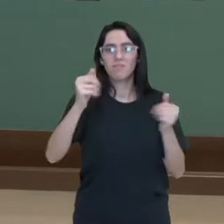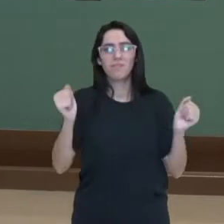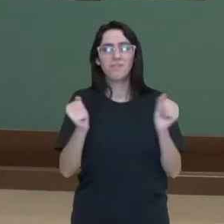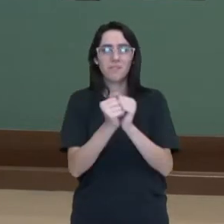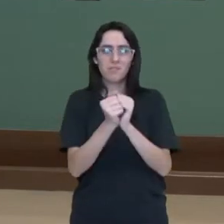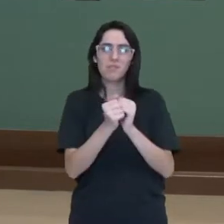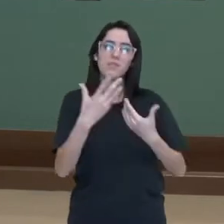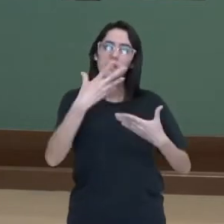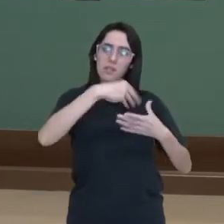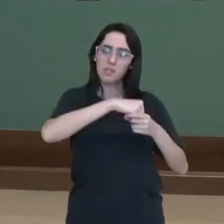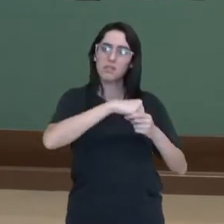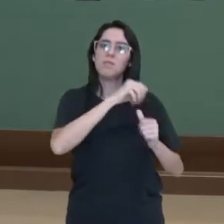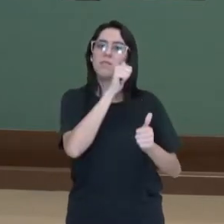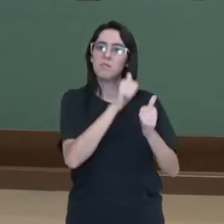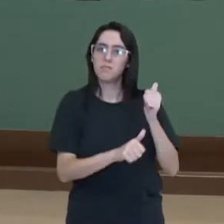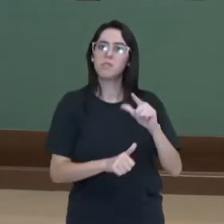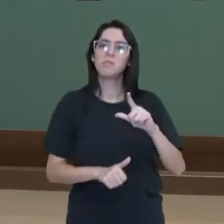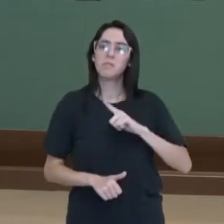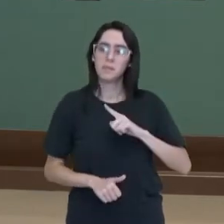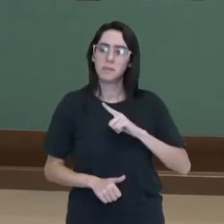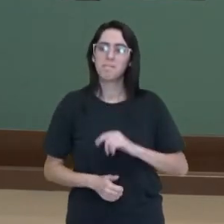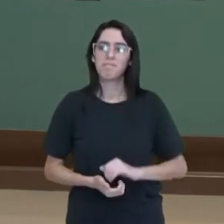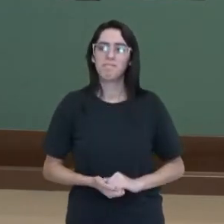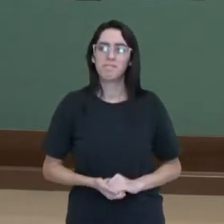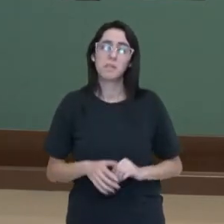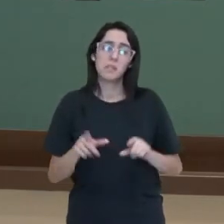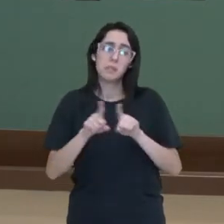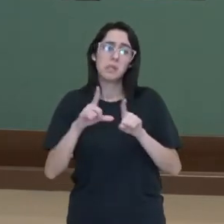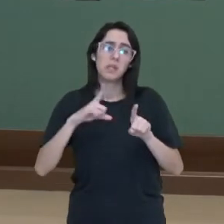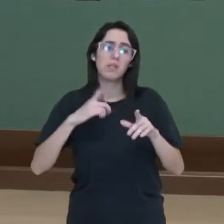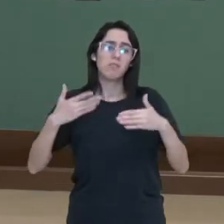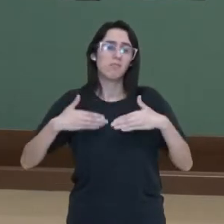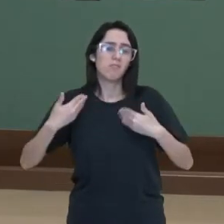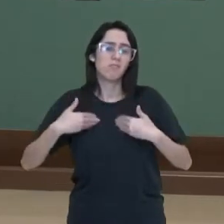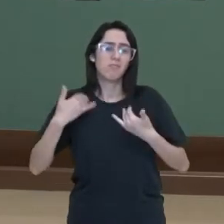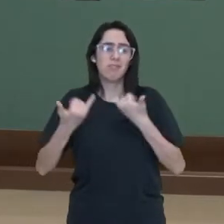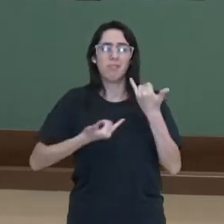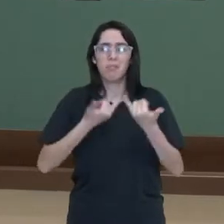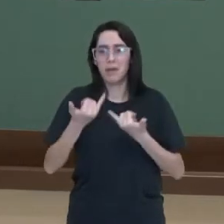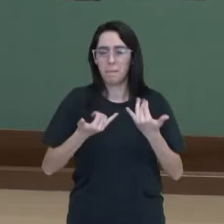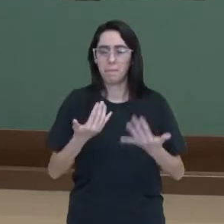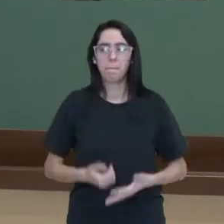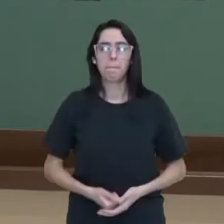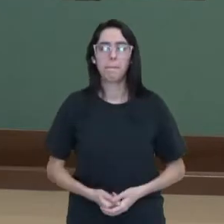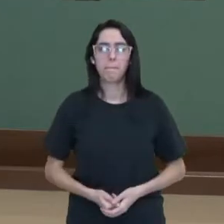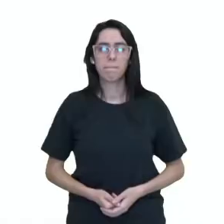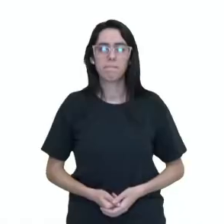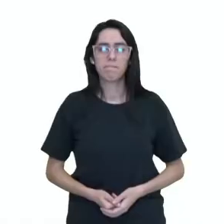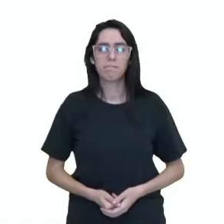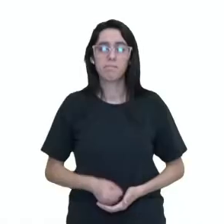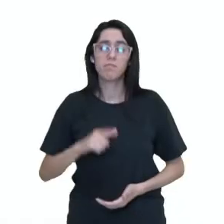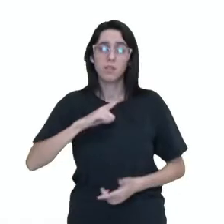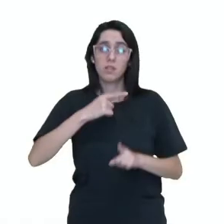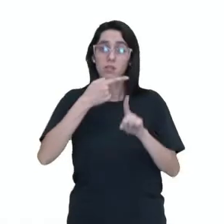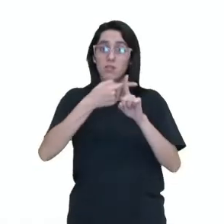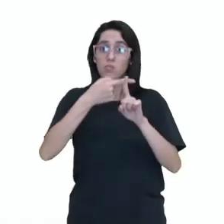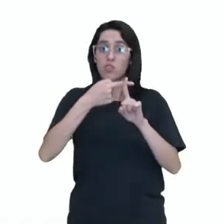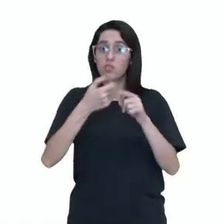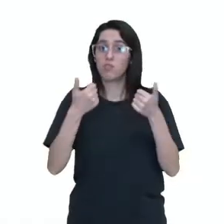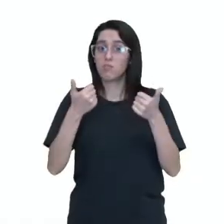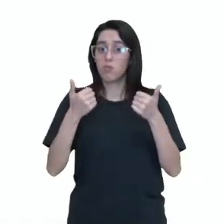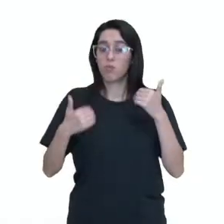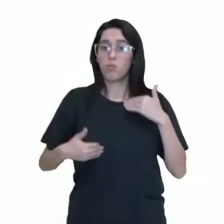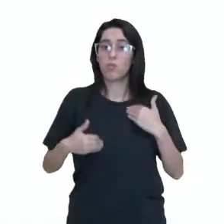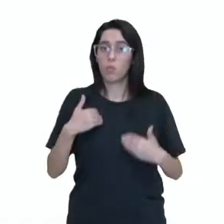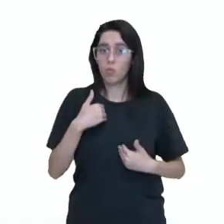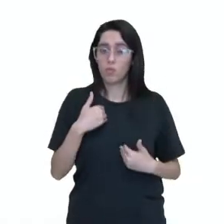competição realizada de forma de lazer, por exemplo. Bom? Além dos benefícios físicos para o